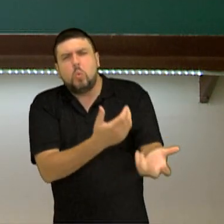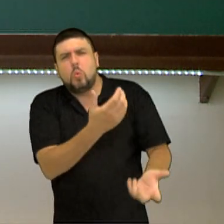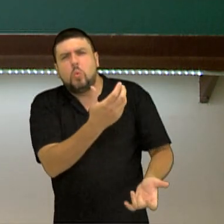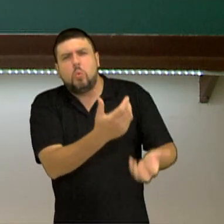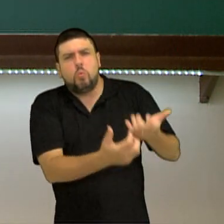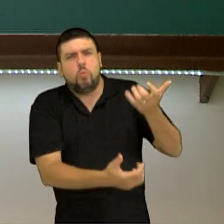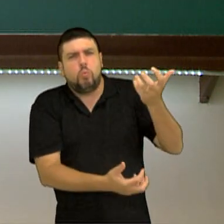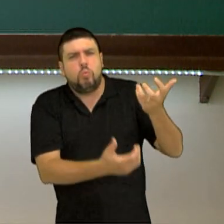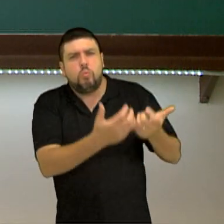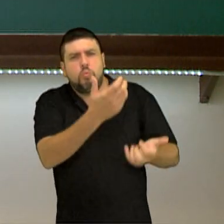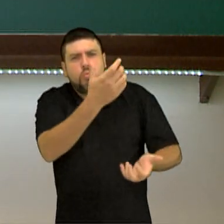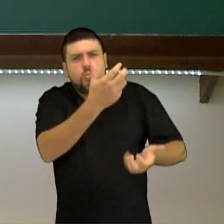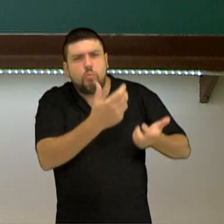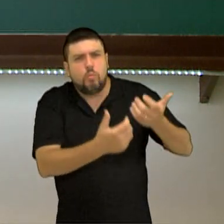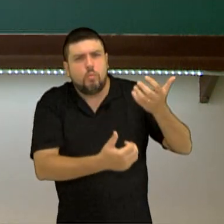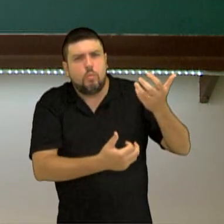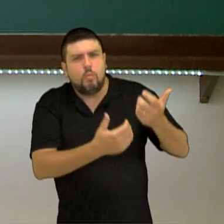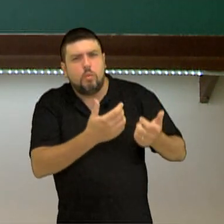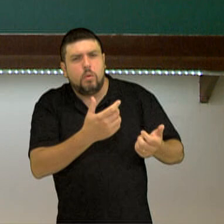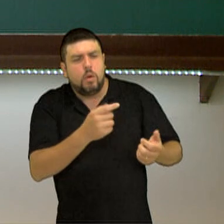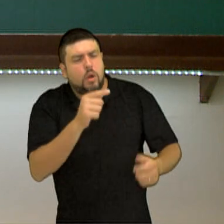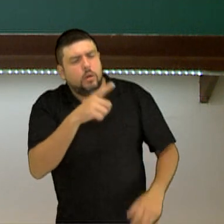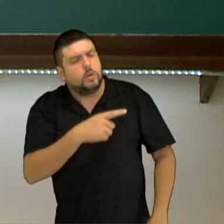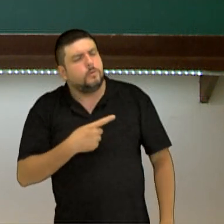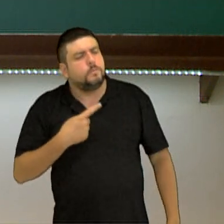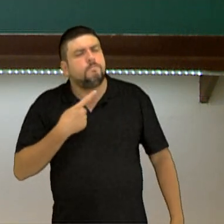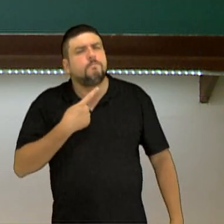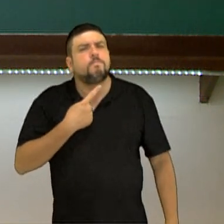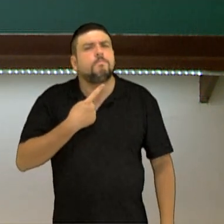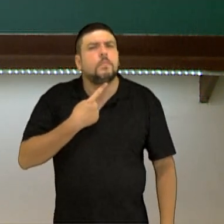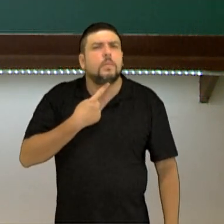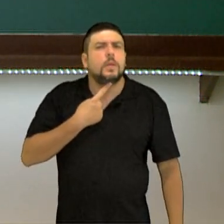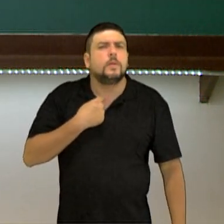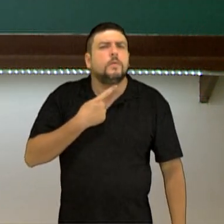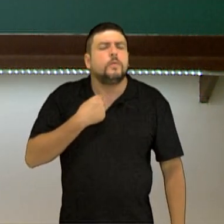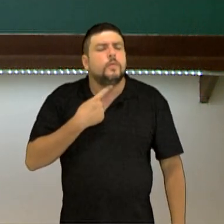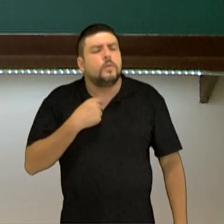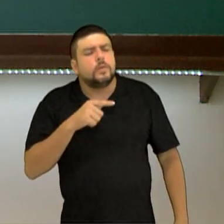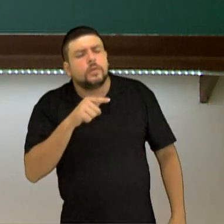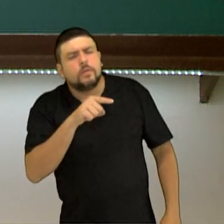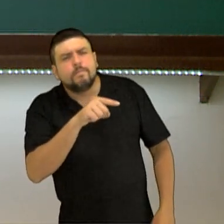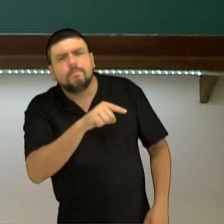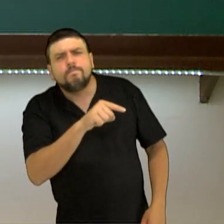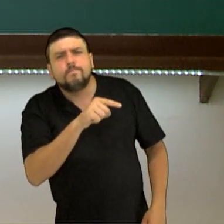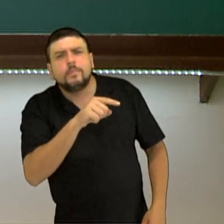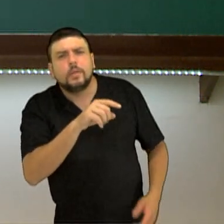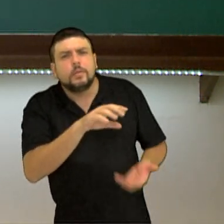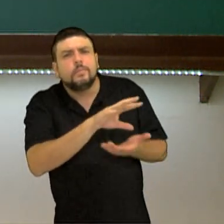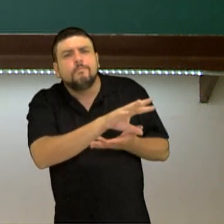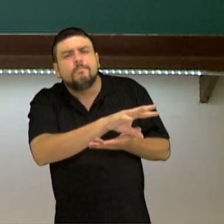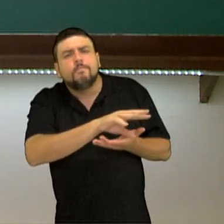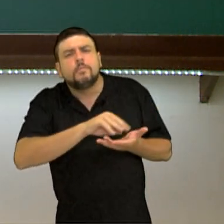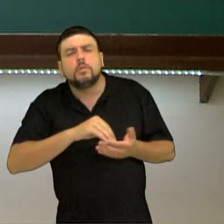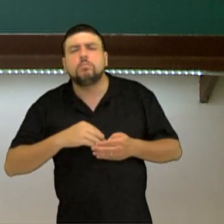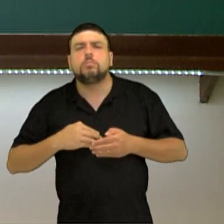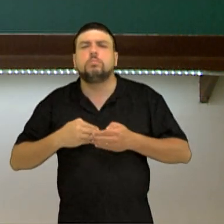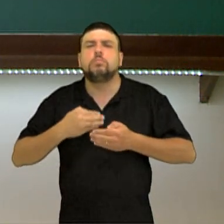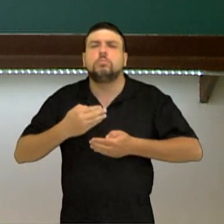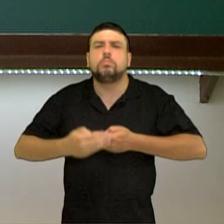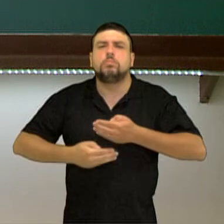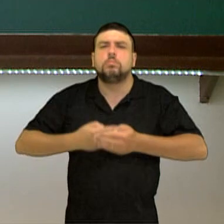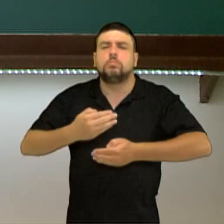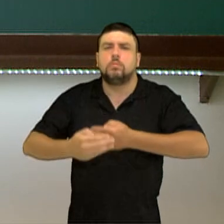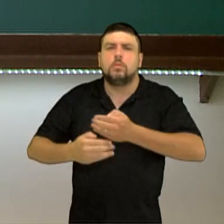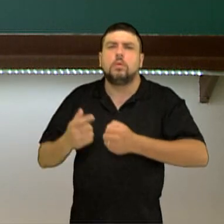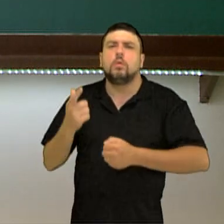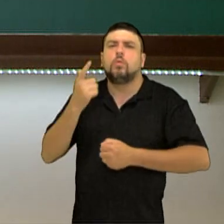fogo que surgia e ele tinha vontade de reproduzir aquilo. E quando foi um dia, ele conseguiu.